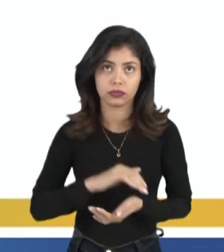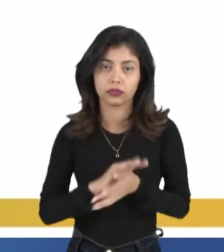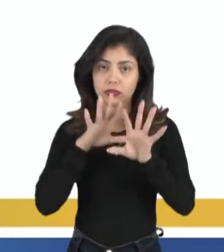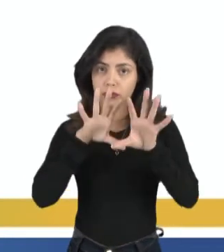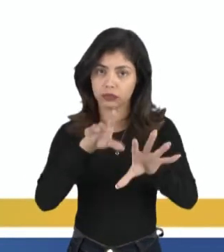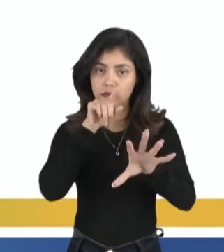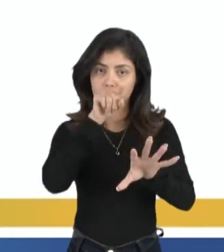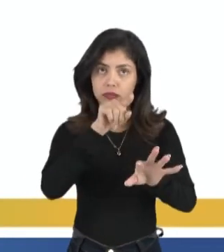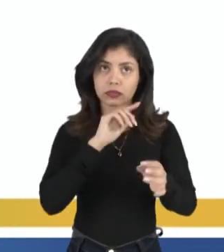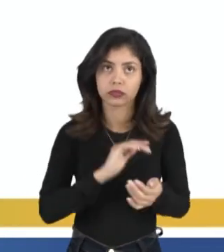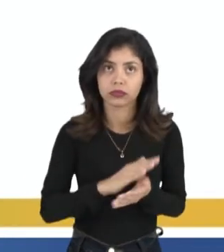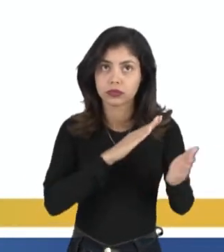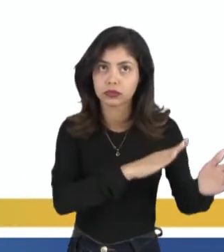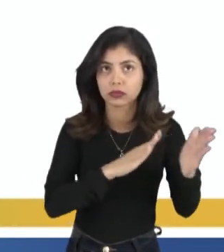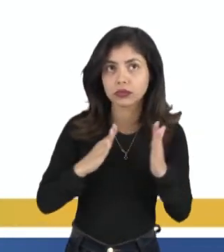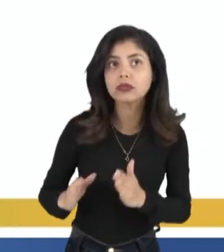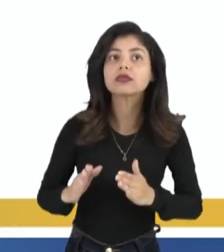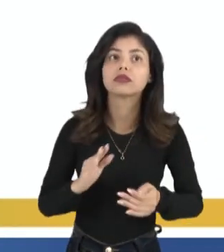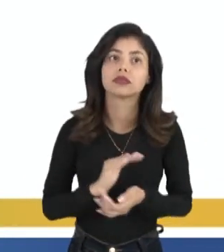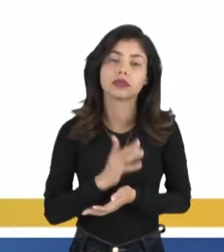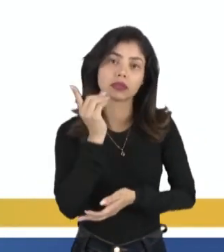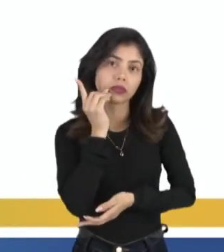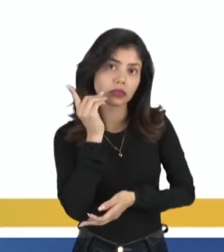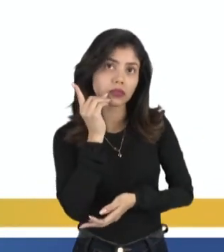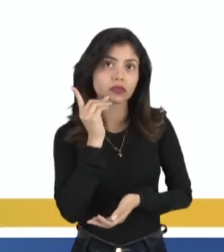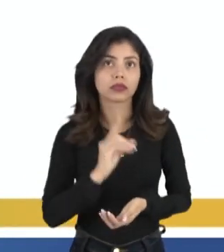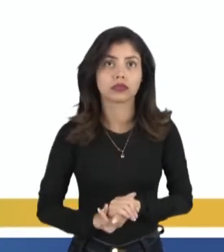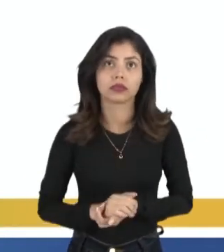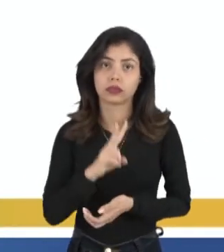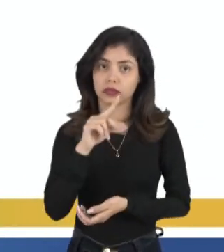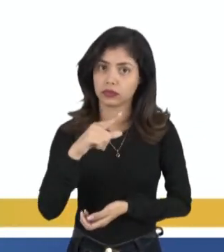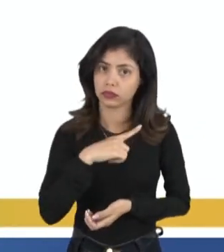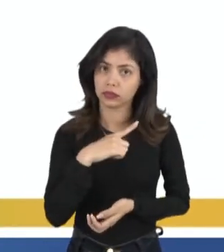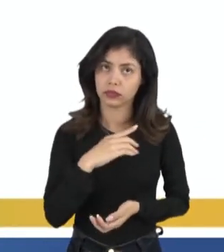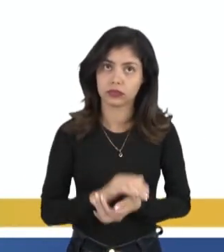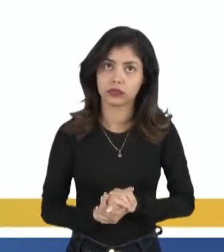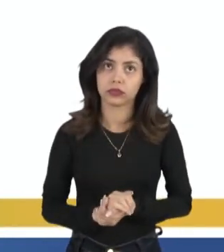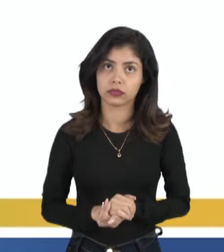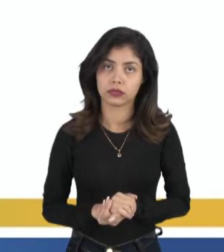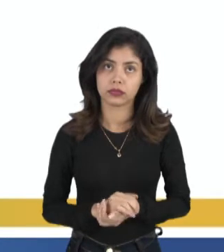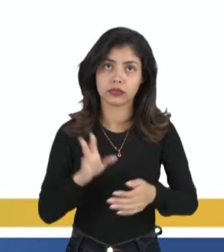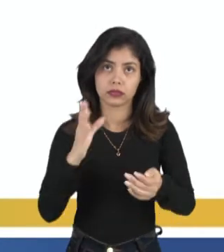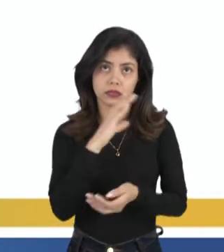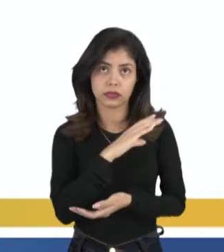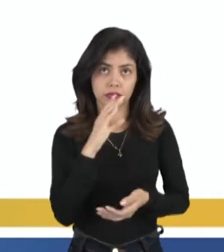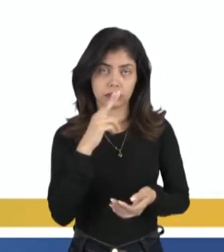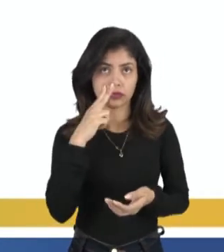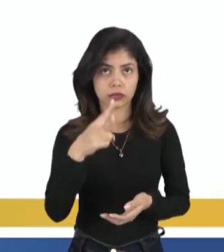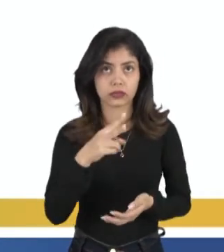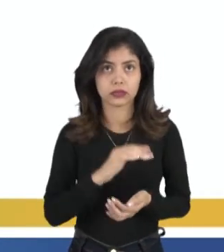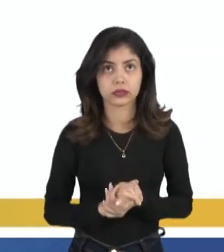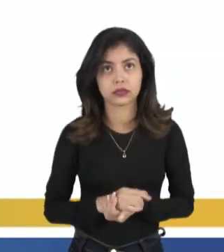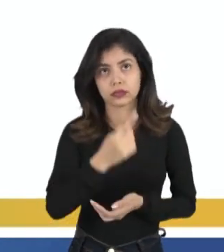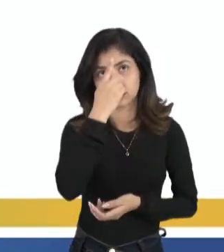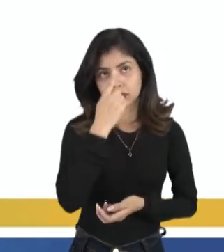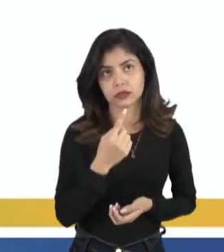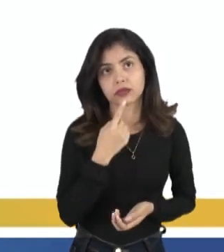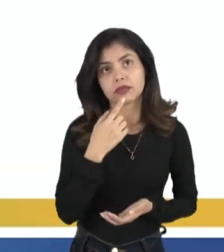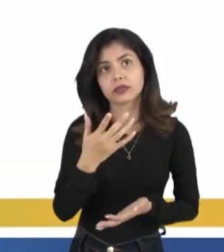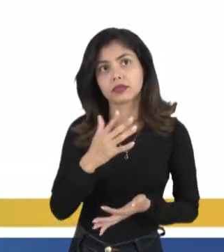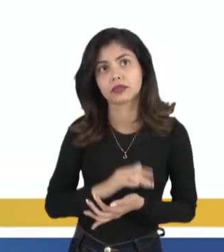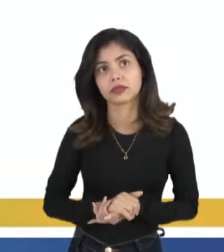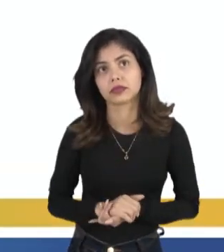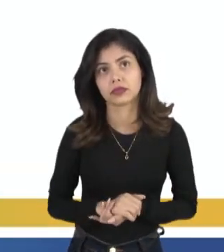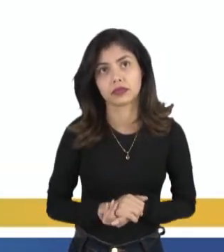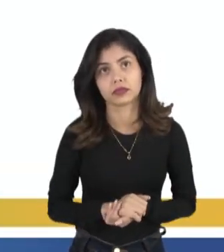Portanto, aqui, a parte que está dia vai ver um eclipse solar. E aí, vamos ver a